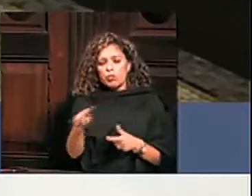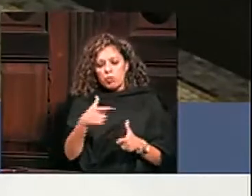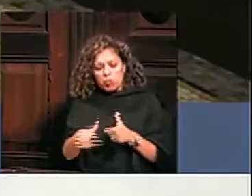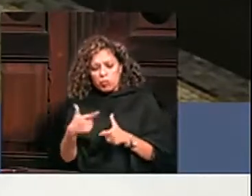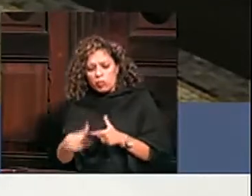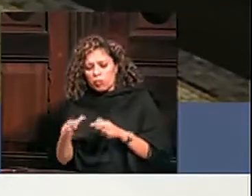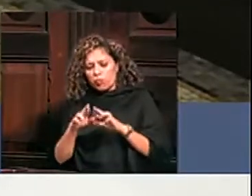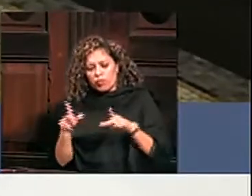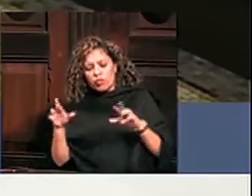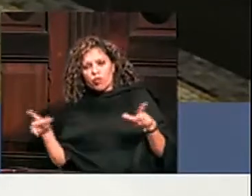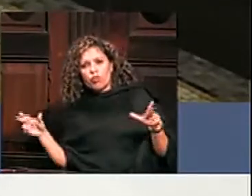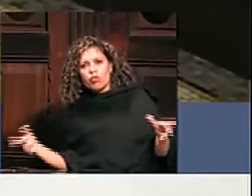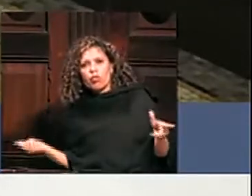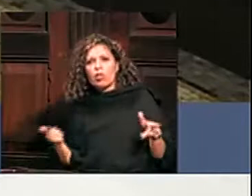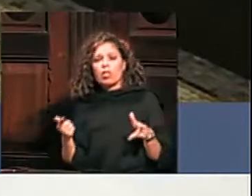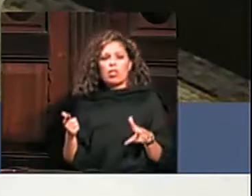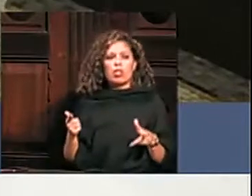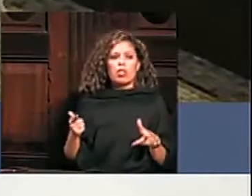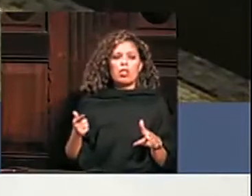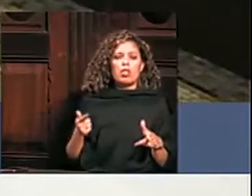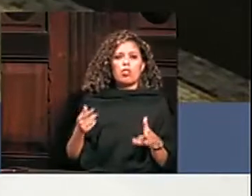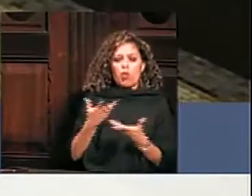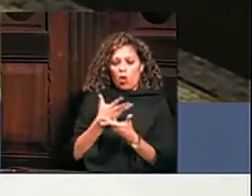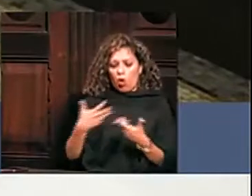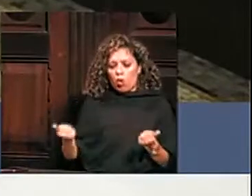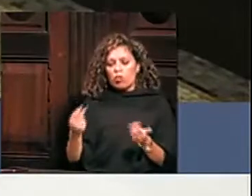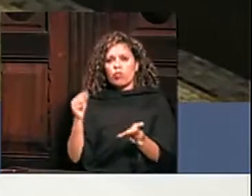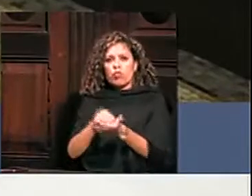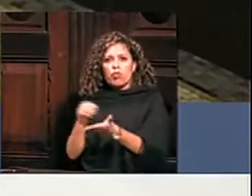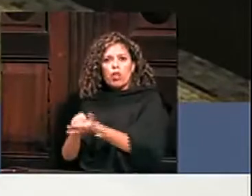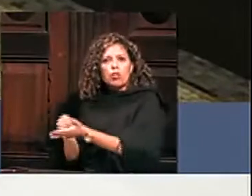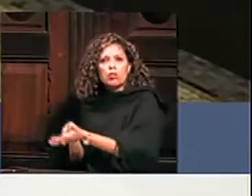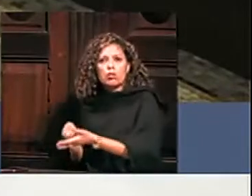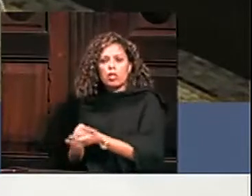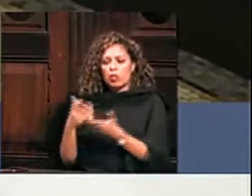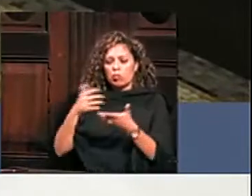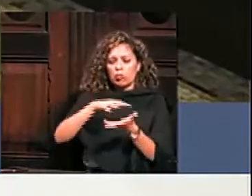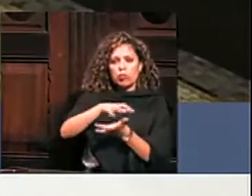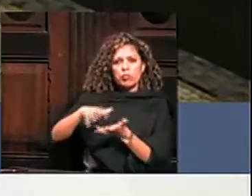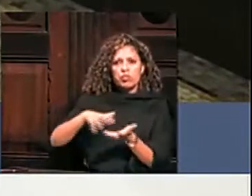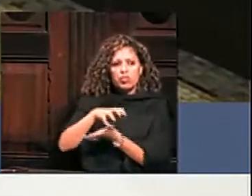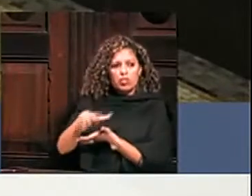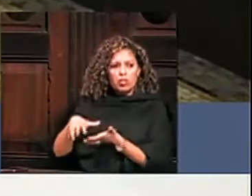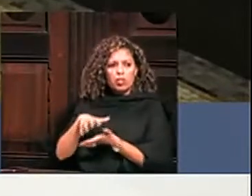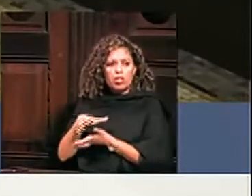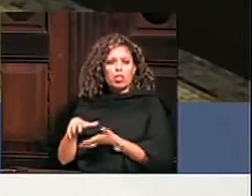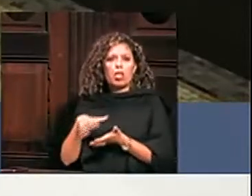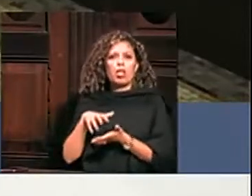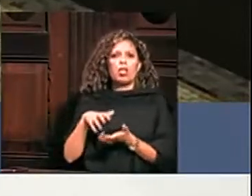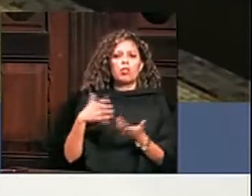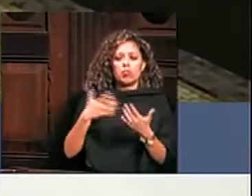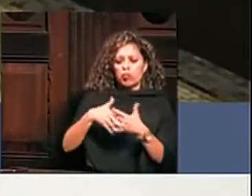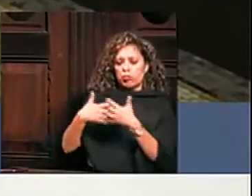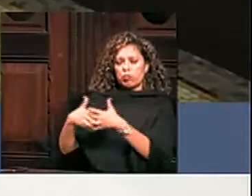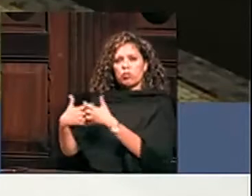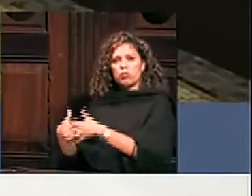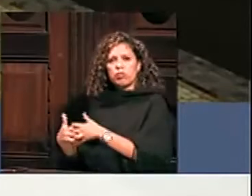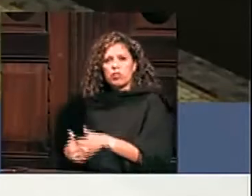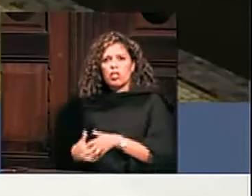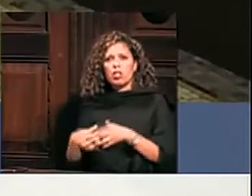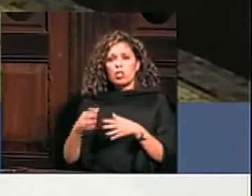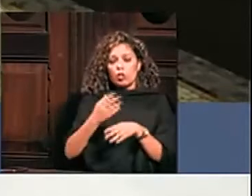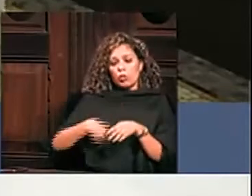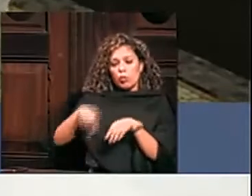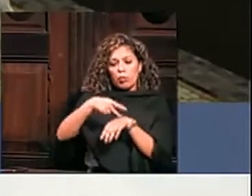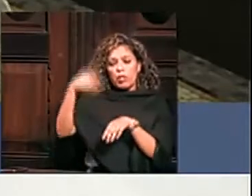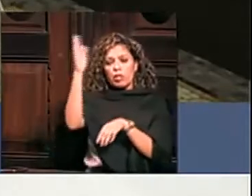do combustível nos postos de gasolina, mas a falta de medicamento, de insumo, de remédio, enfim. O caos se transformou, não só aqui no Rio de Janeiro, mas no